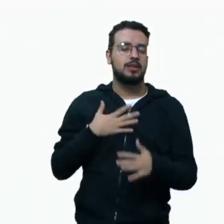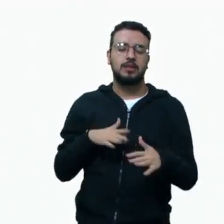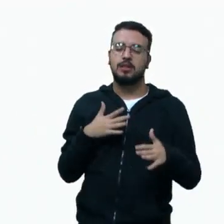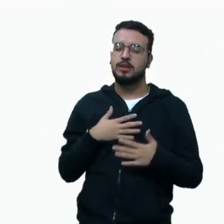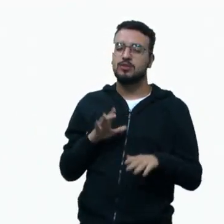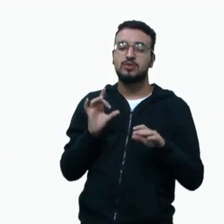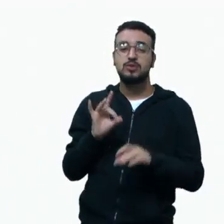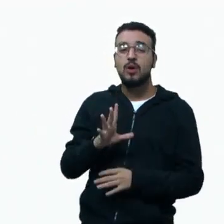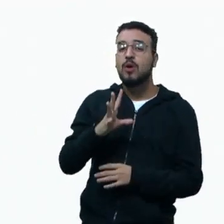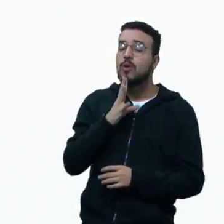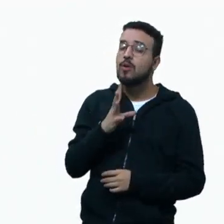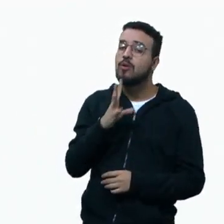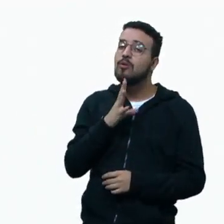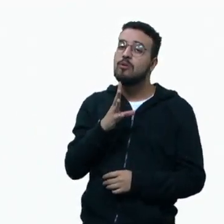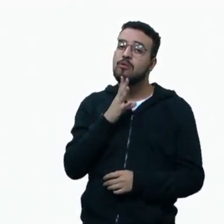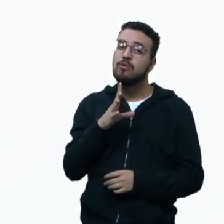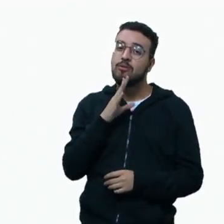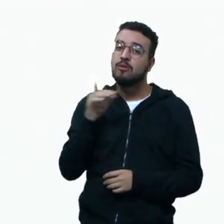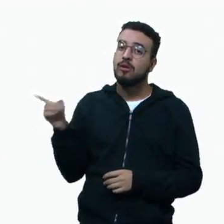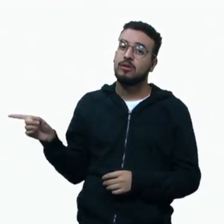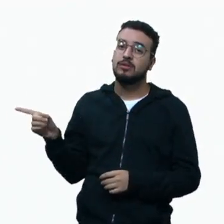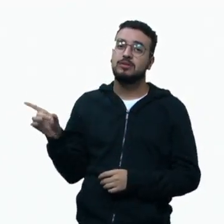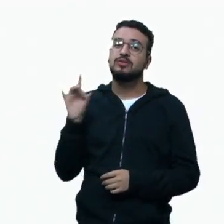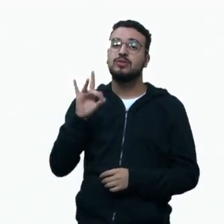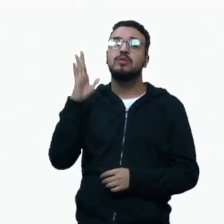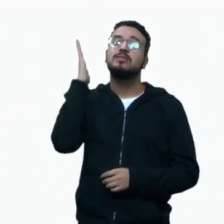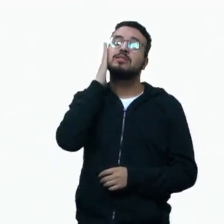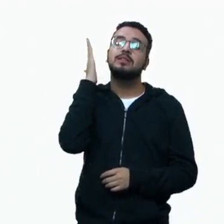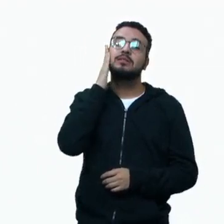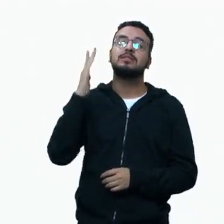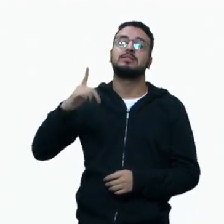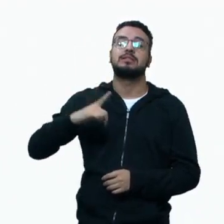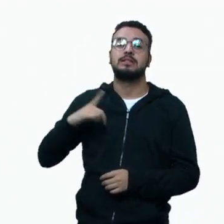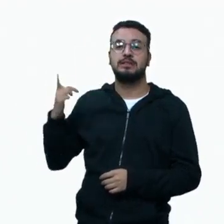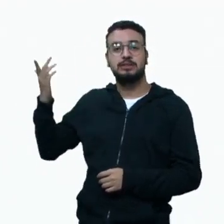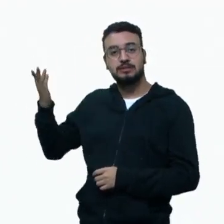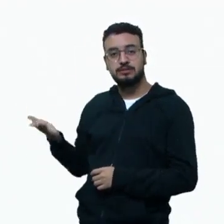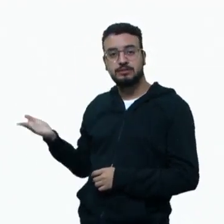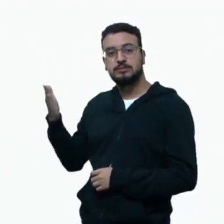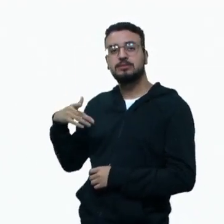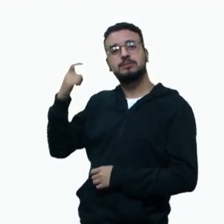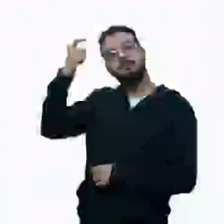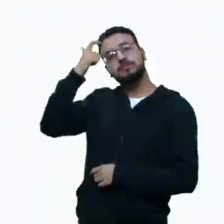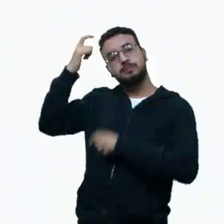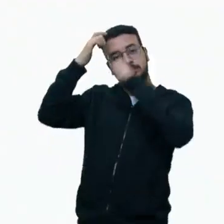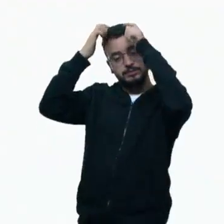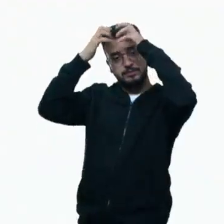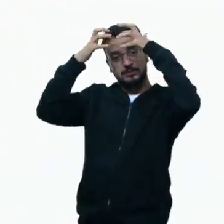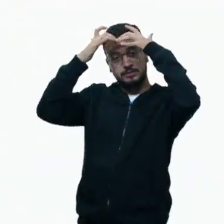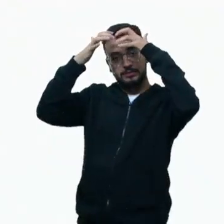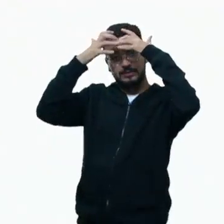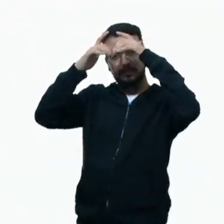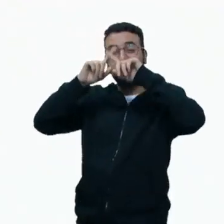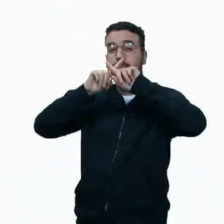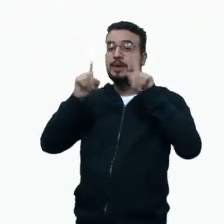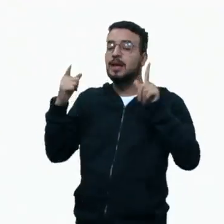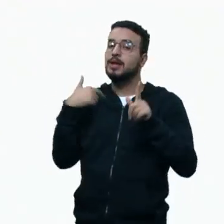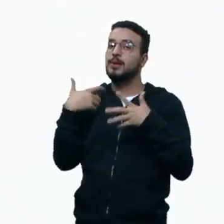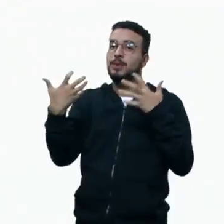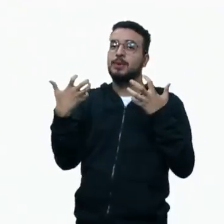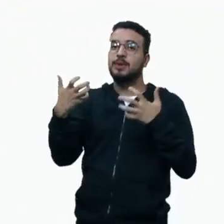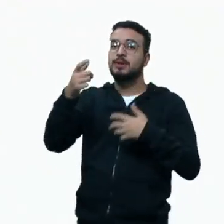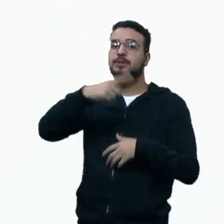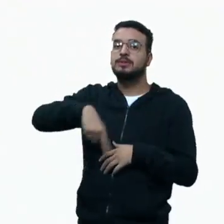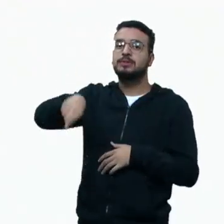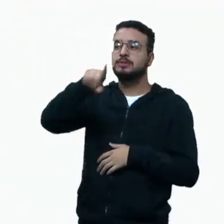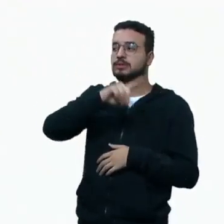você conhecer, né? Se você saber que existe isso no cérebro, beleza. Tá? Mas o que eu quero que você compreenda